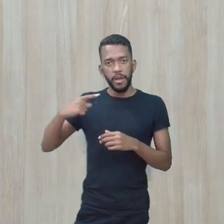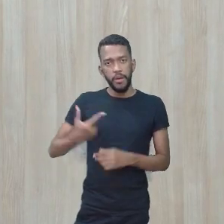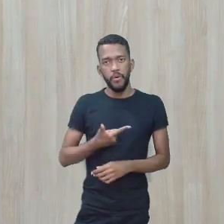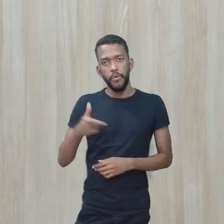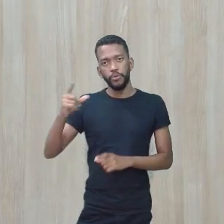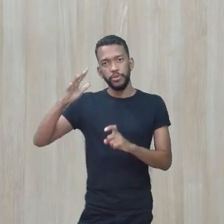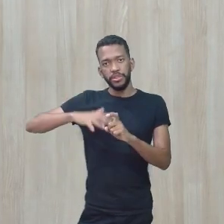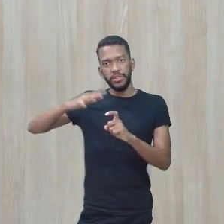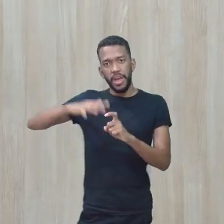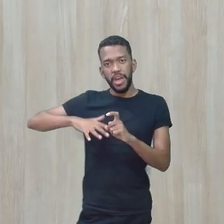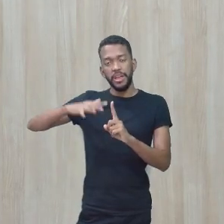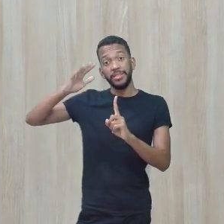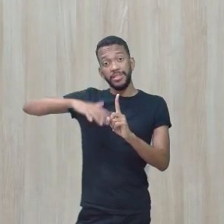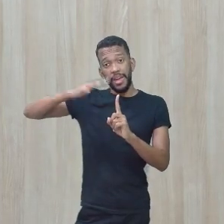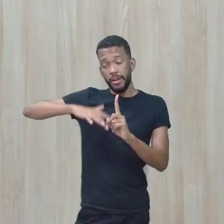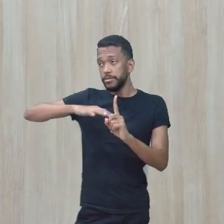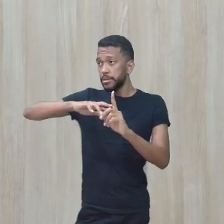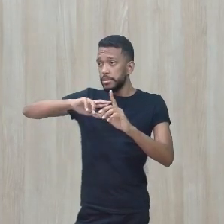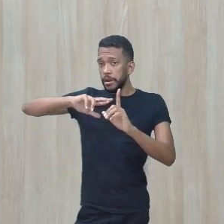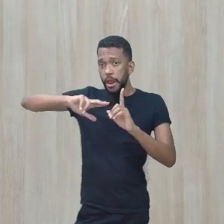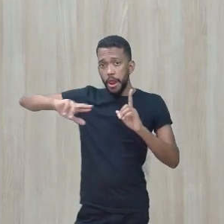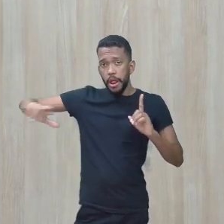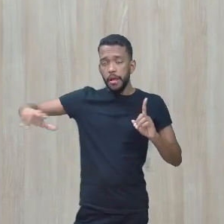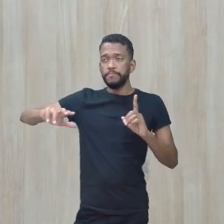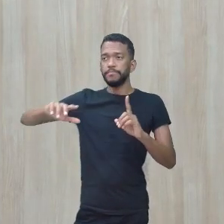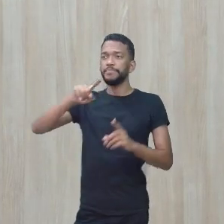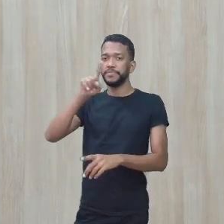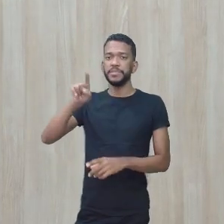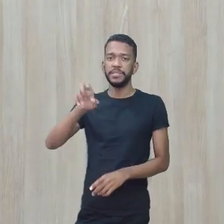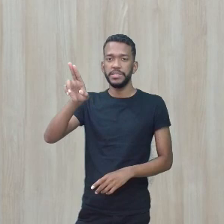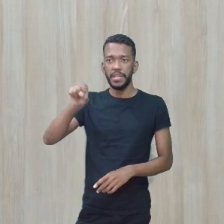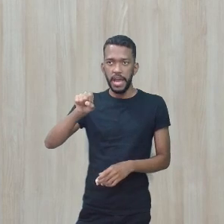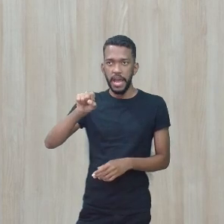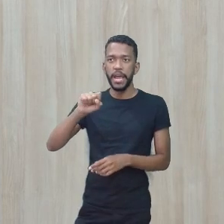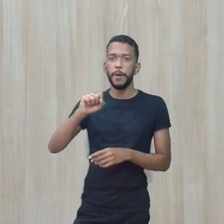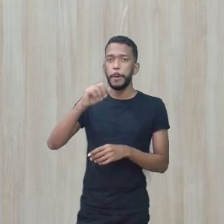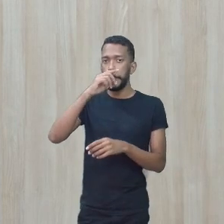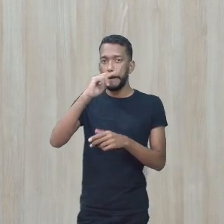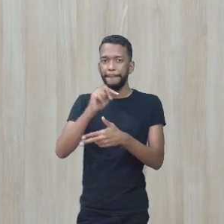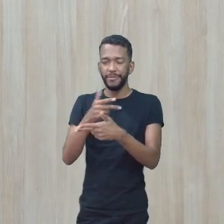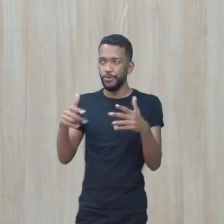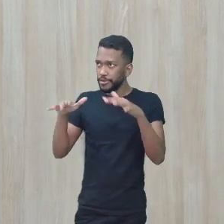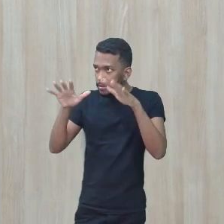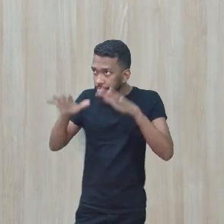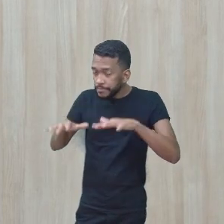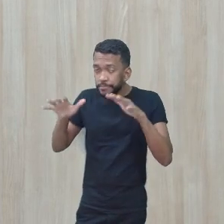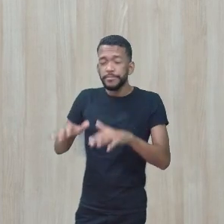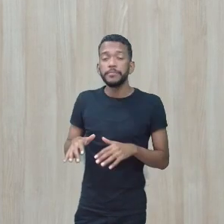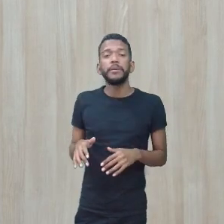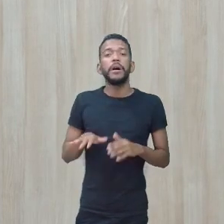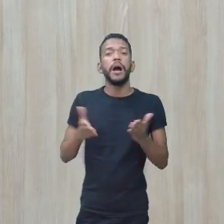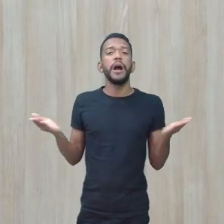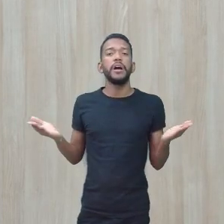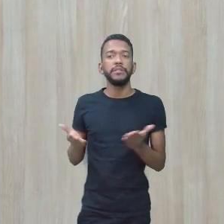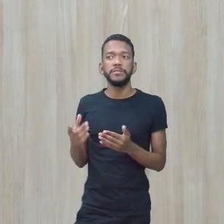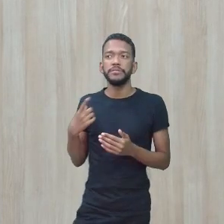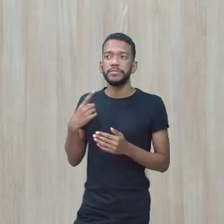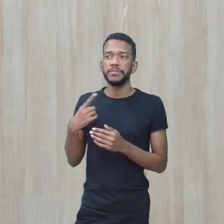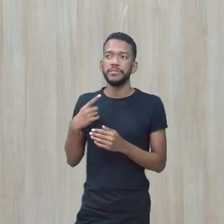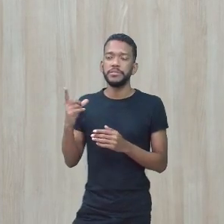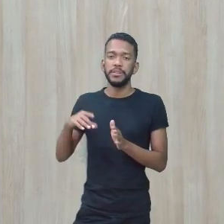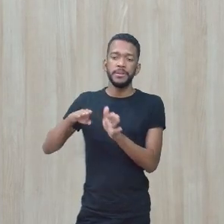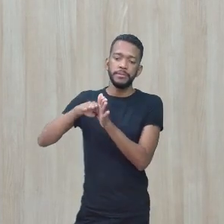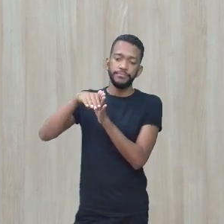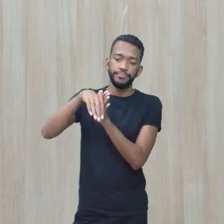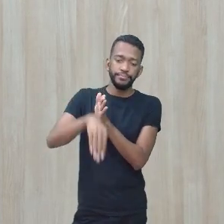deuses, Zeus, enfim, outros deuses do Olimpo, né? Ele passa até esse